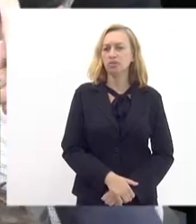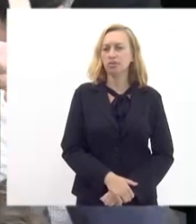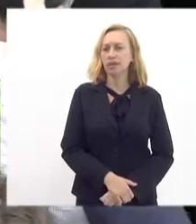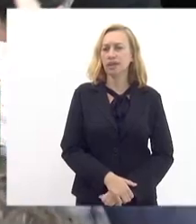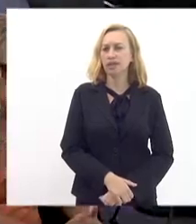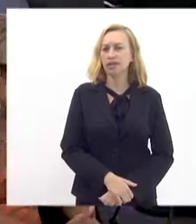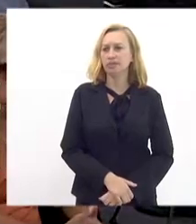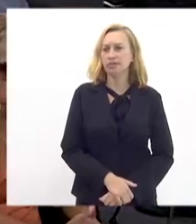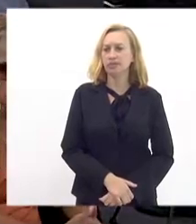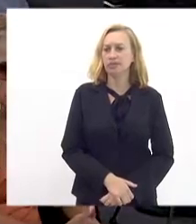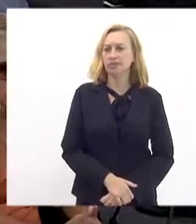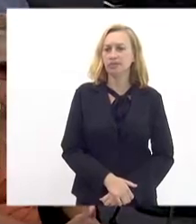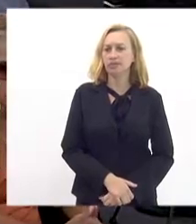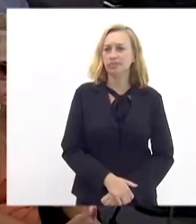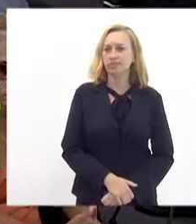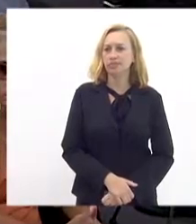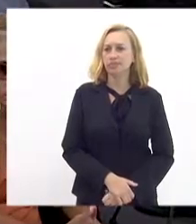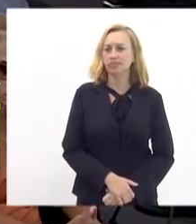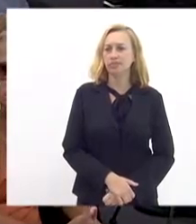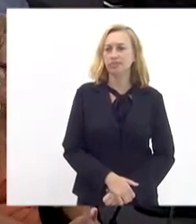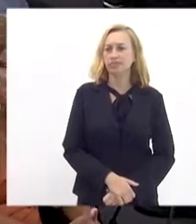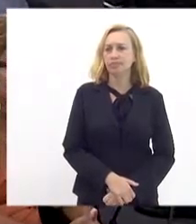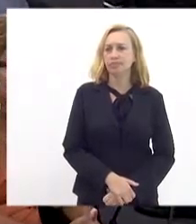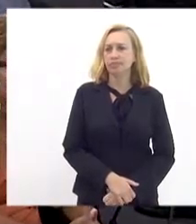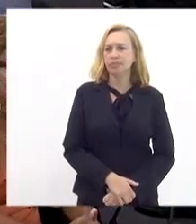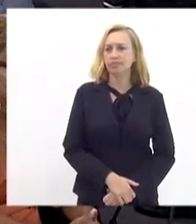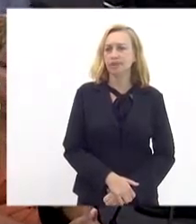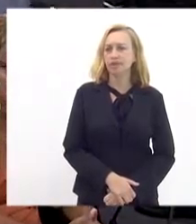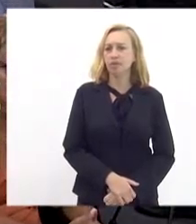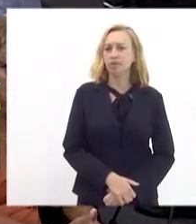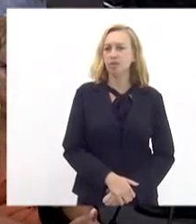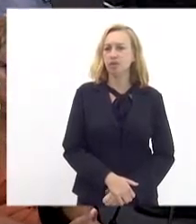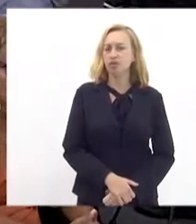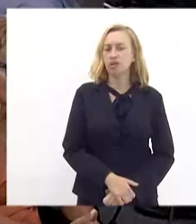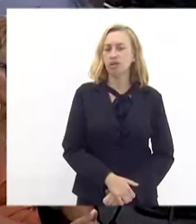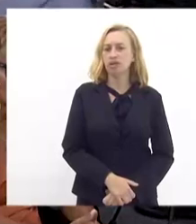O legal é